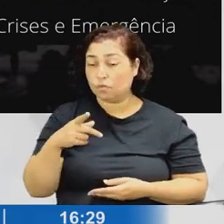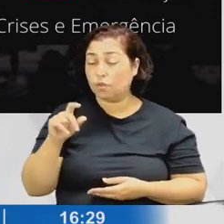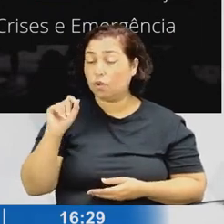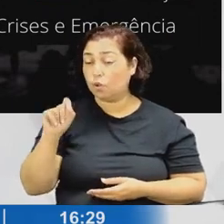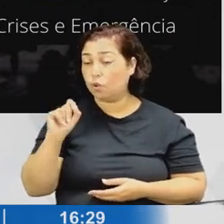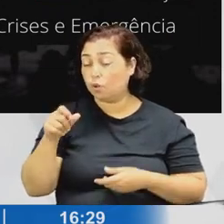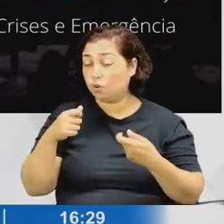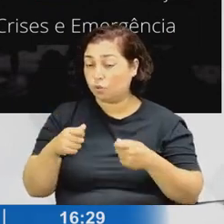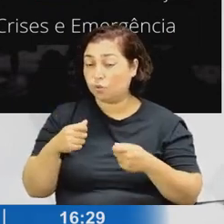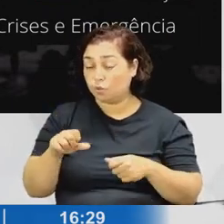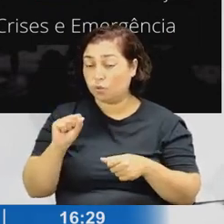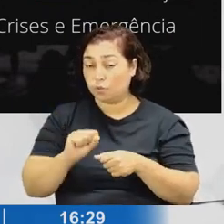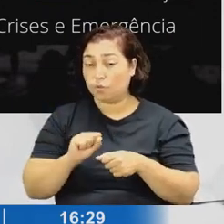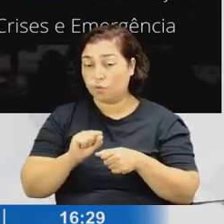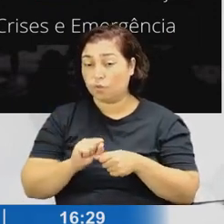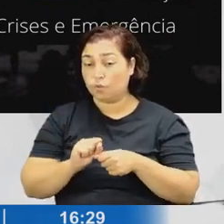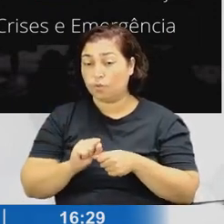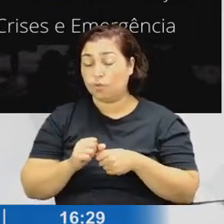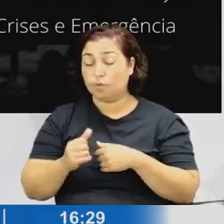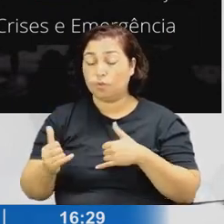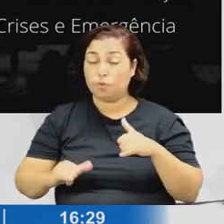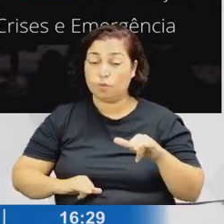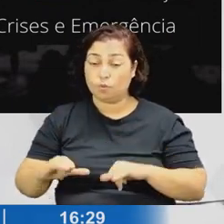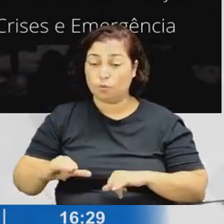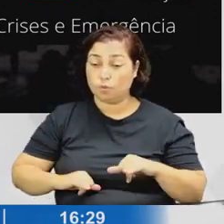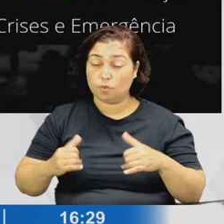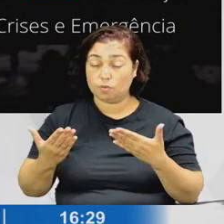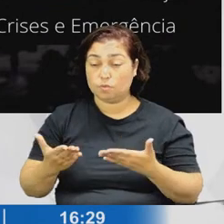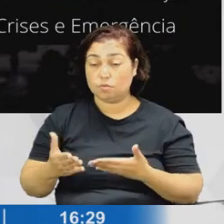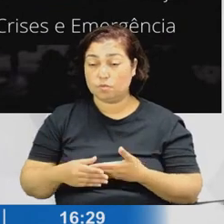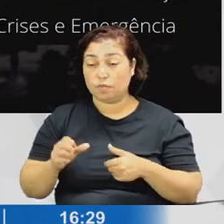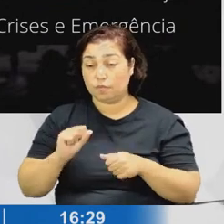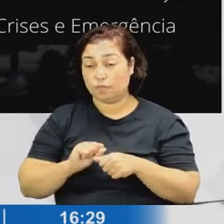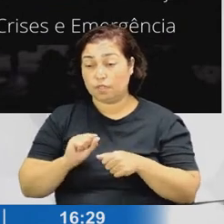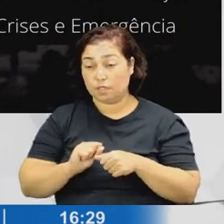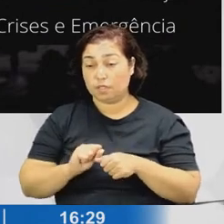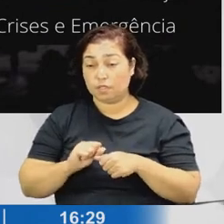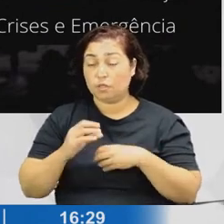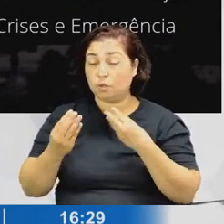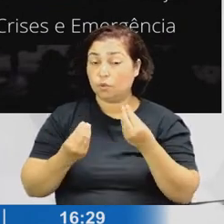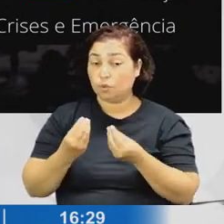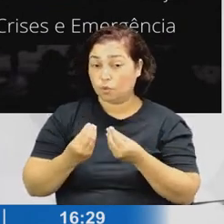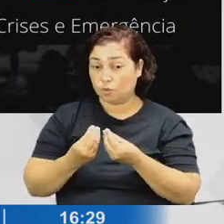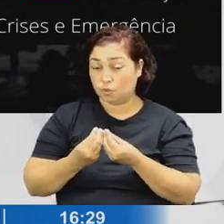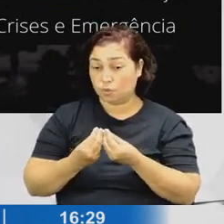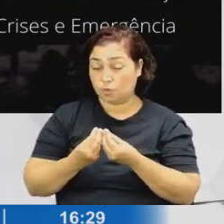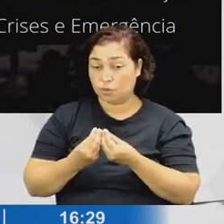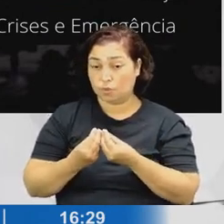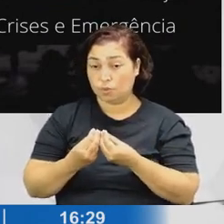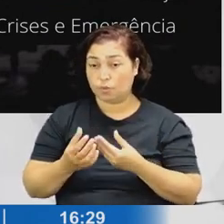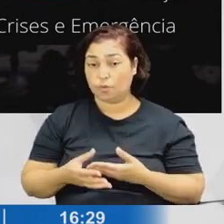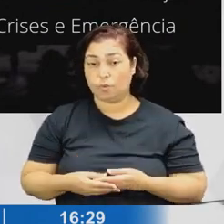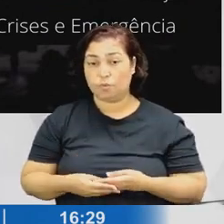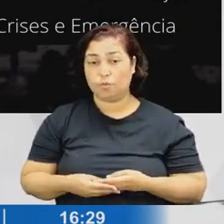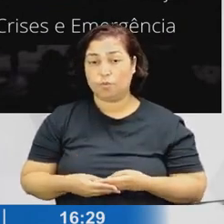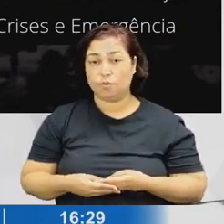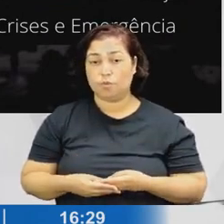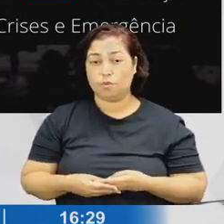ser feito porque o fulano de tal sofre quando não tá sendo feito entendeu Como é que um Missionário